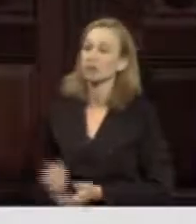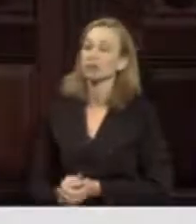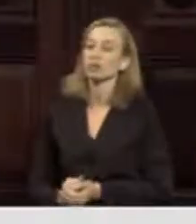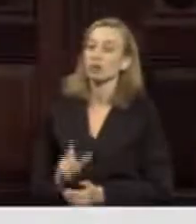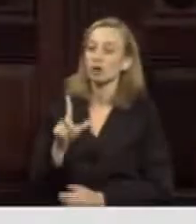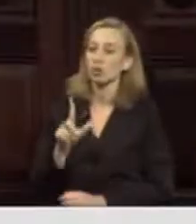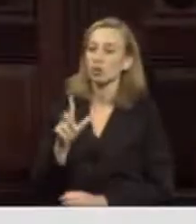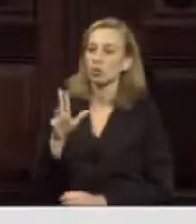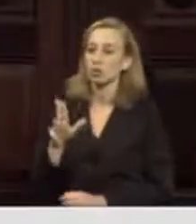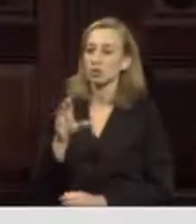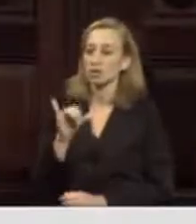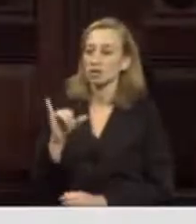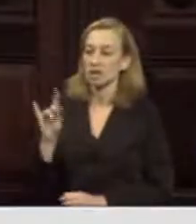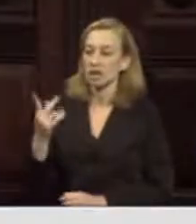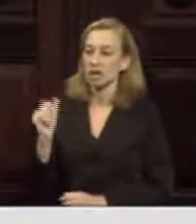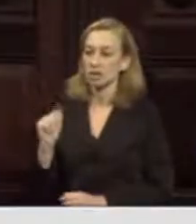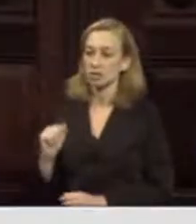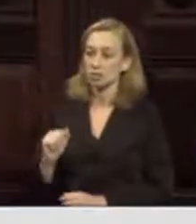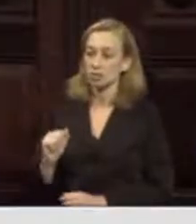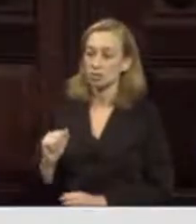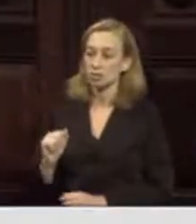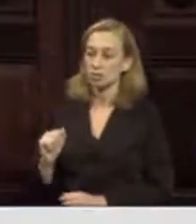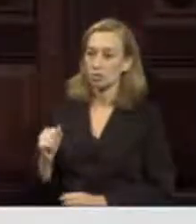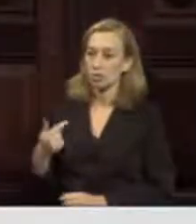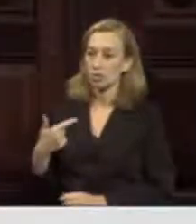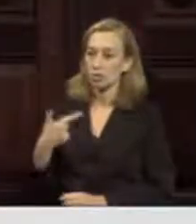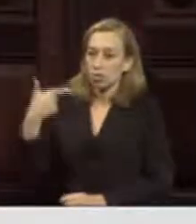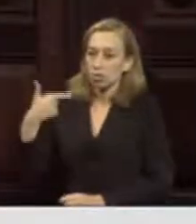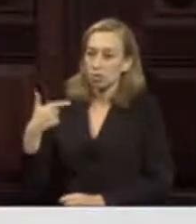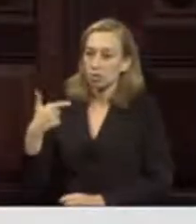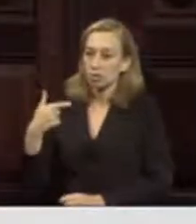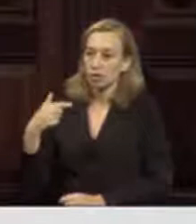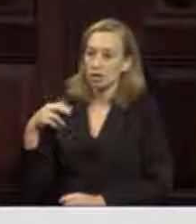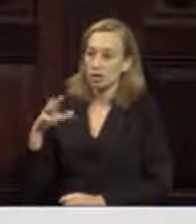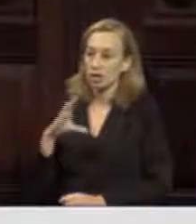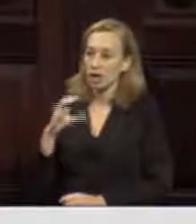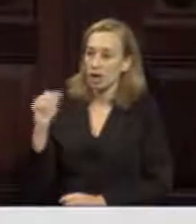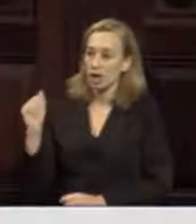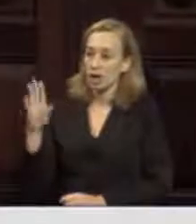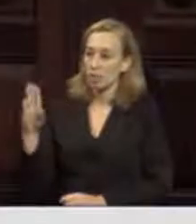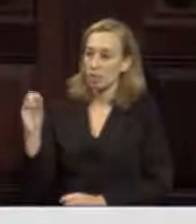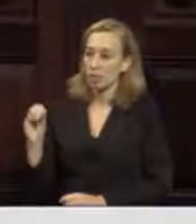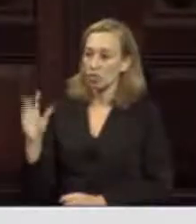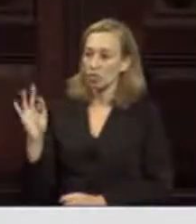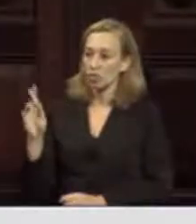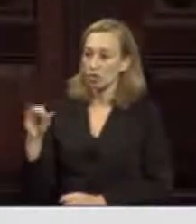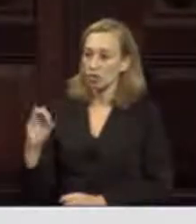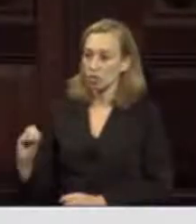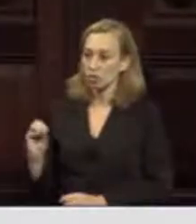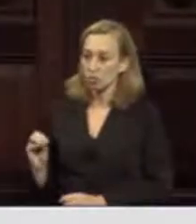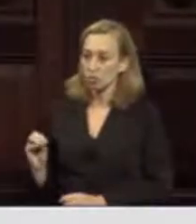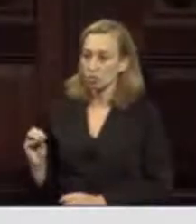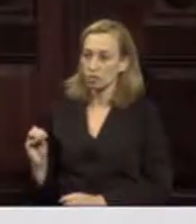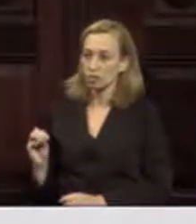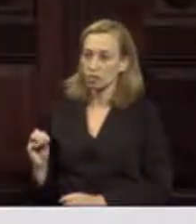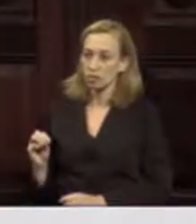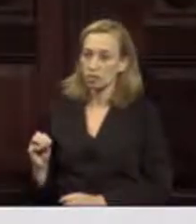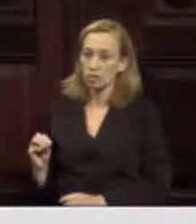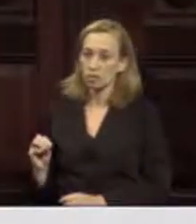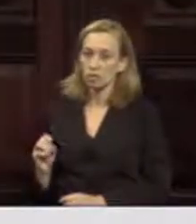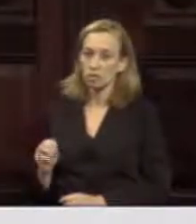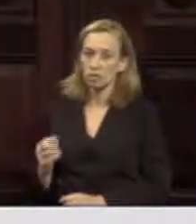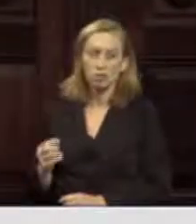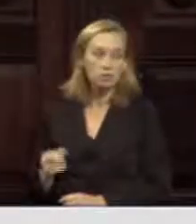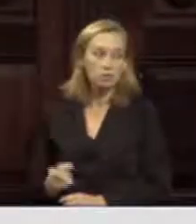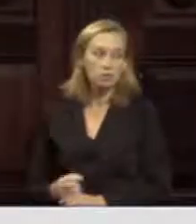Luciano da Silva, baleado em Cabo Frio, estava de folga, foi tentar